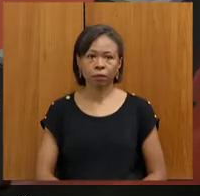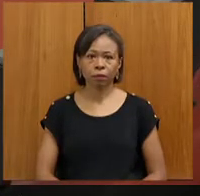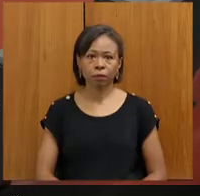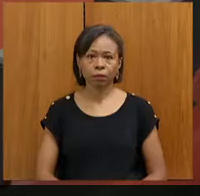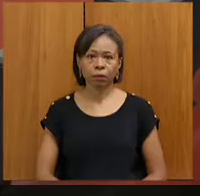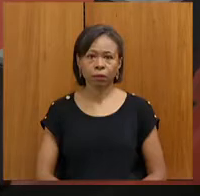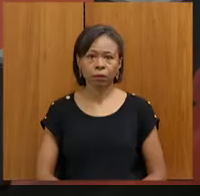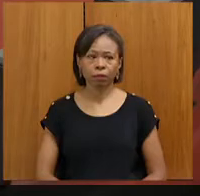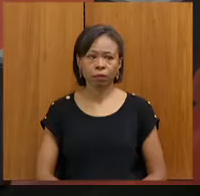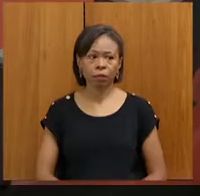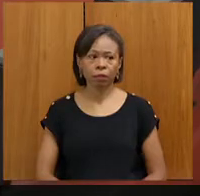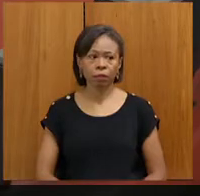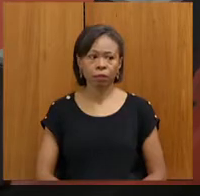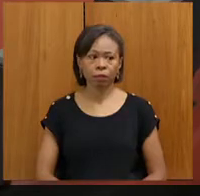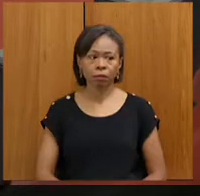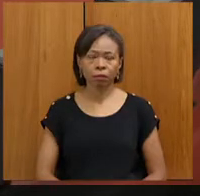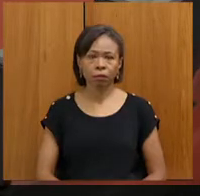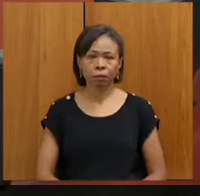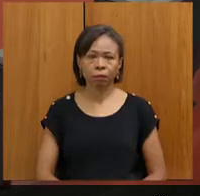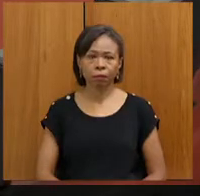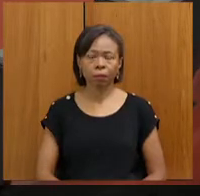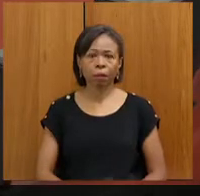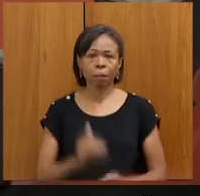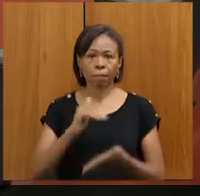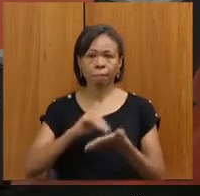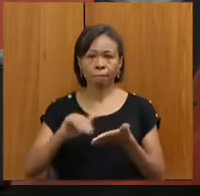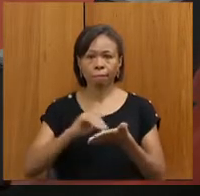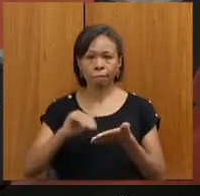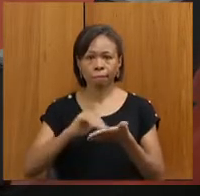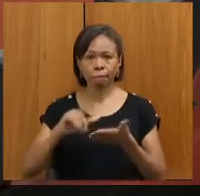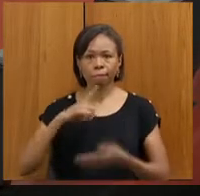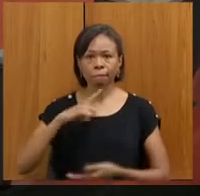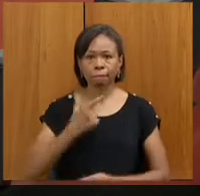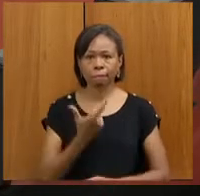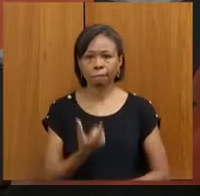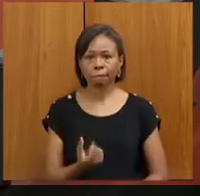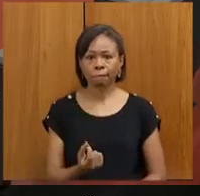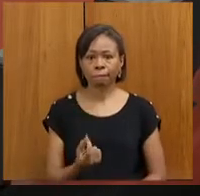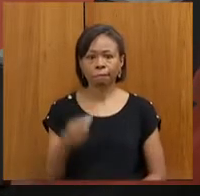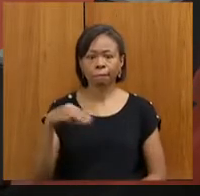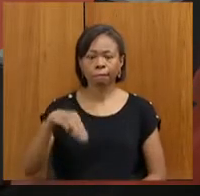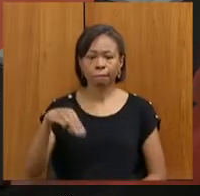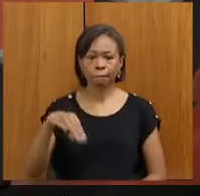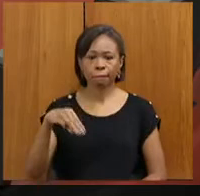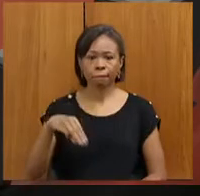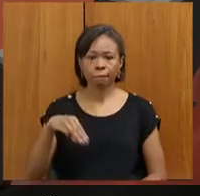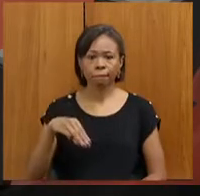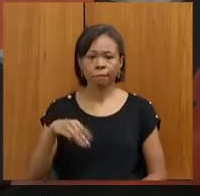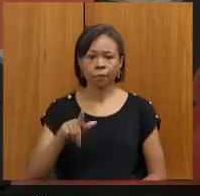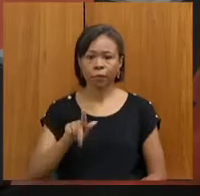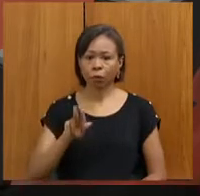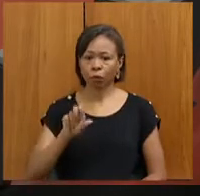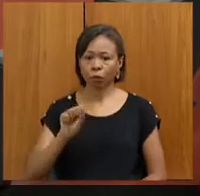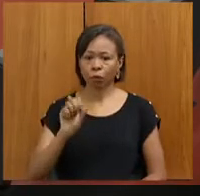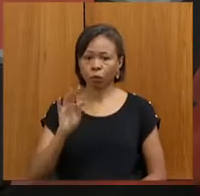terá 20 minutos até 20 minutos de duração com a palavra Deputado Gustavo